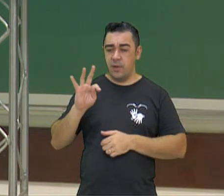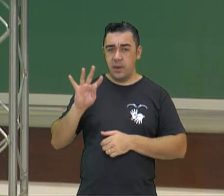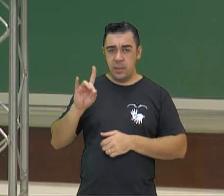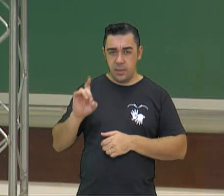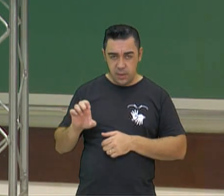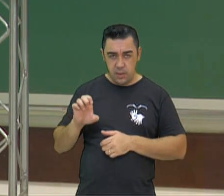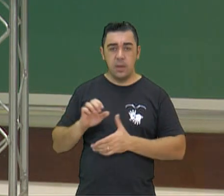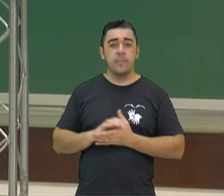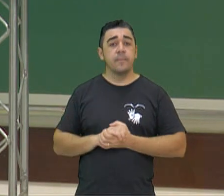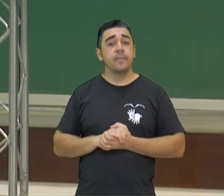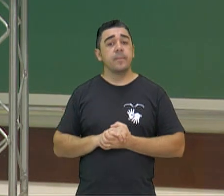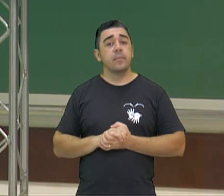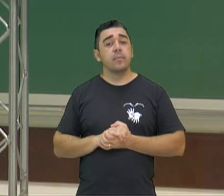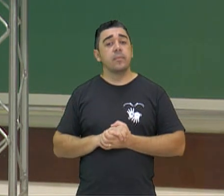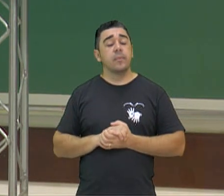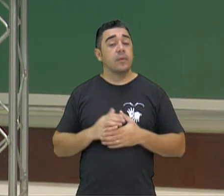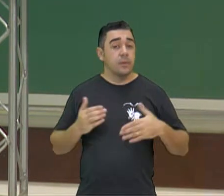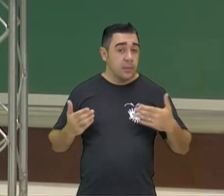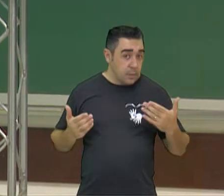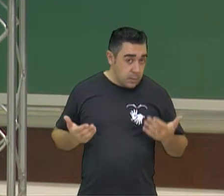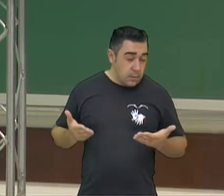deles,